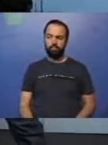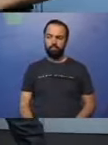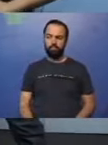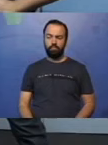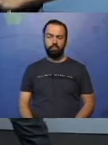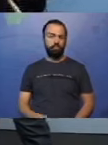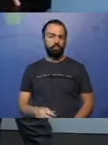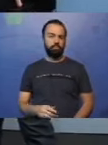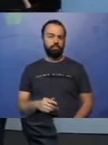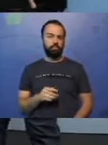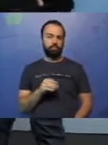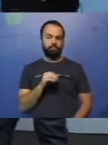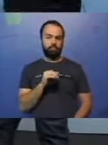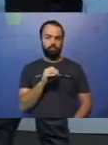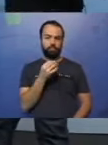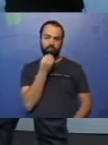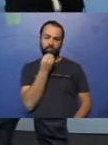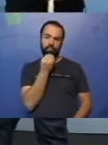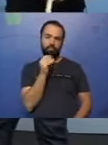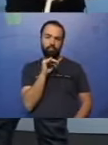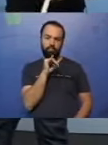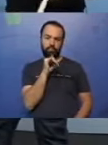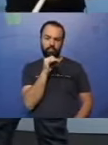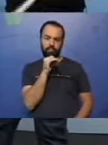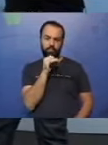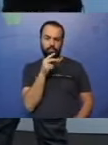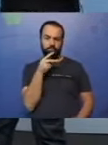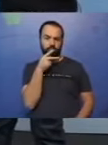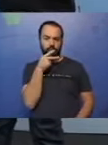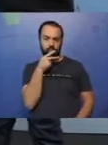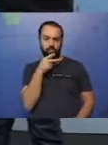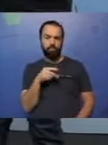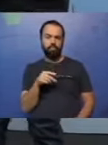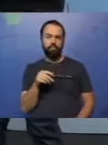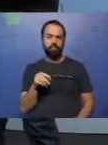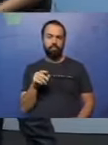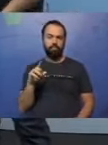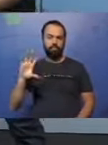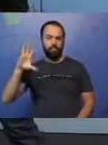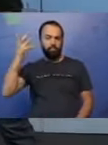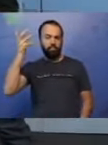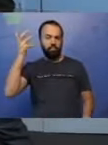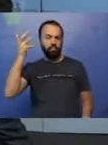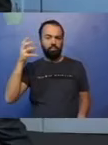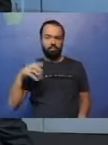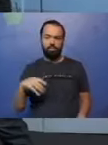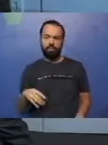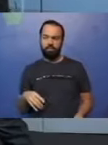A probabilidade de algo acontecer pode ser